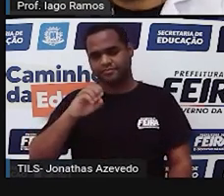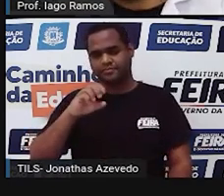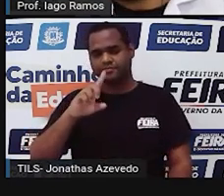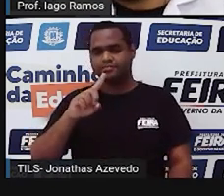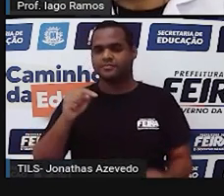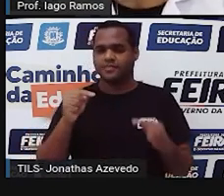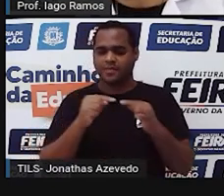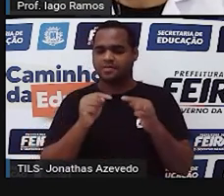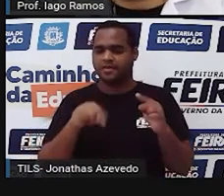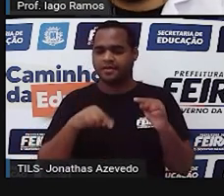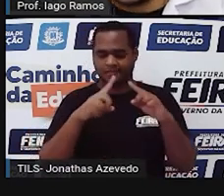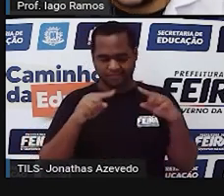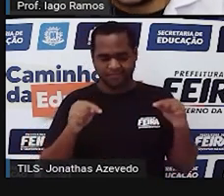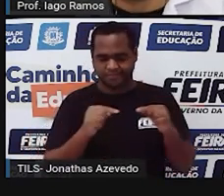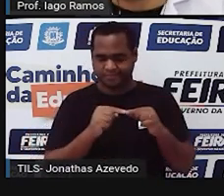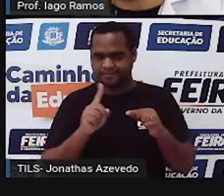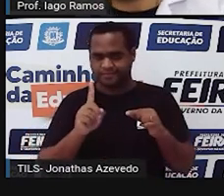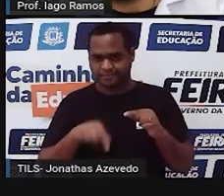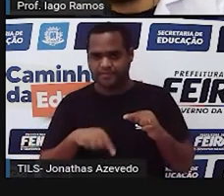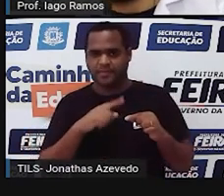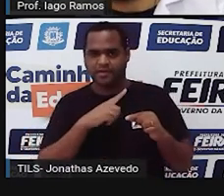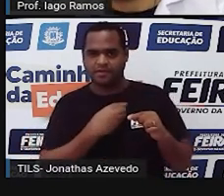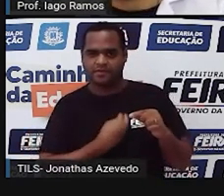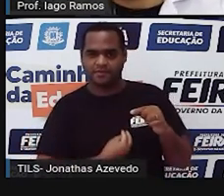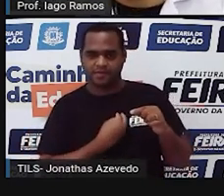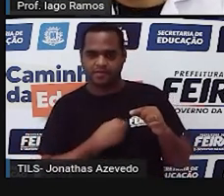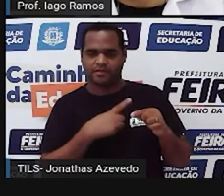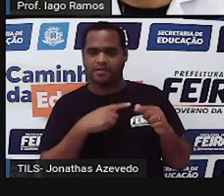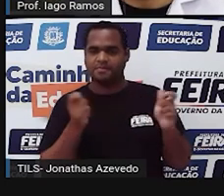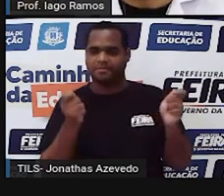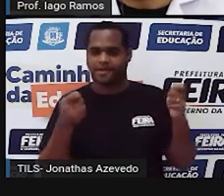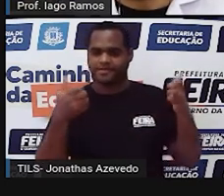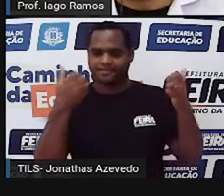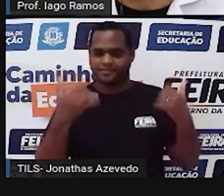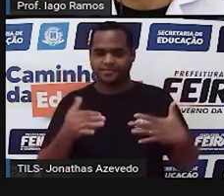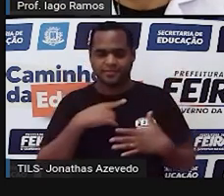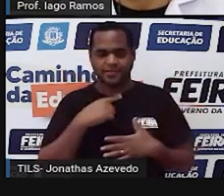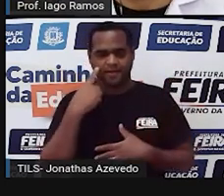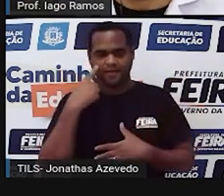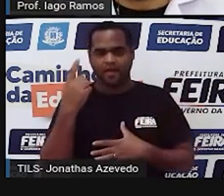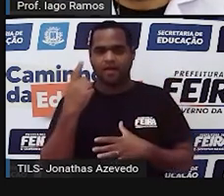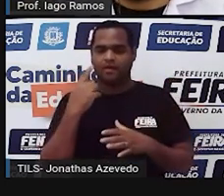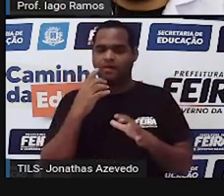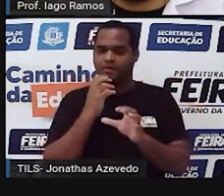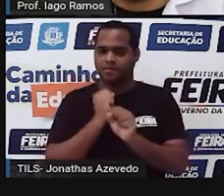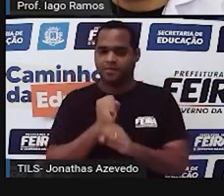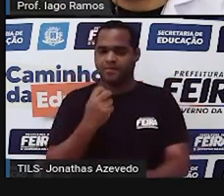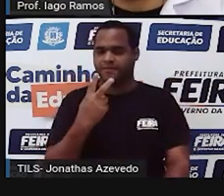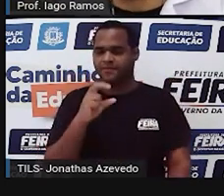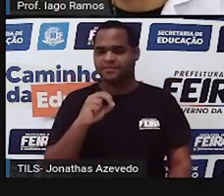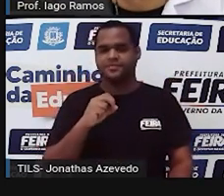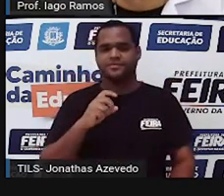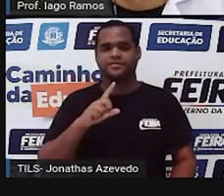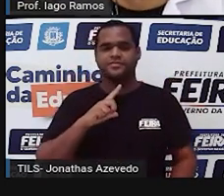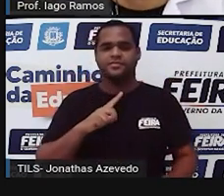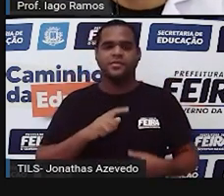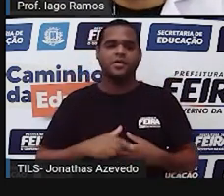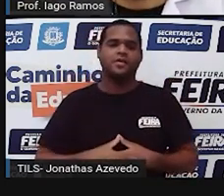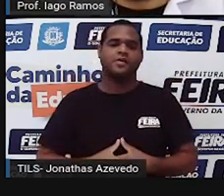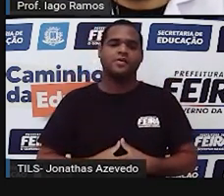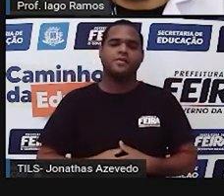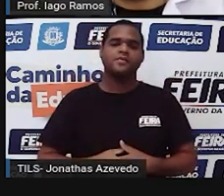forma você faz com triângulo coloca as medidas e calcule o perímetro e ver qual deles é que tá dando um monte certo